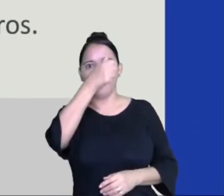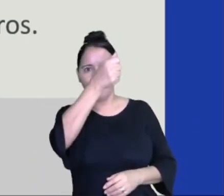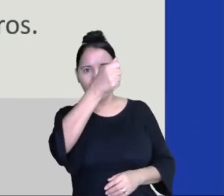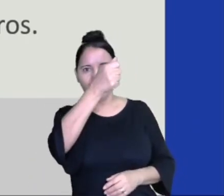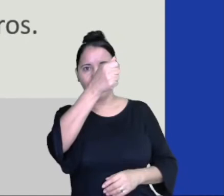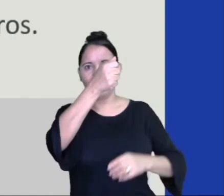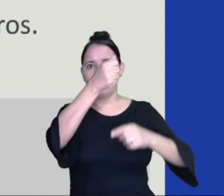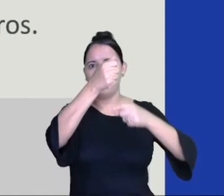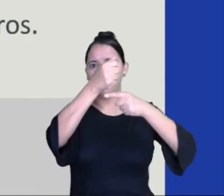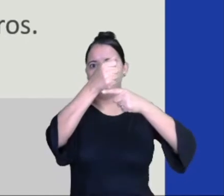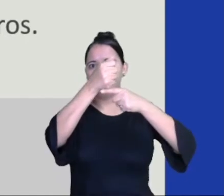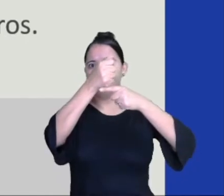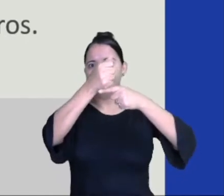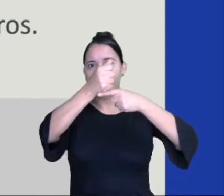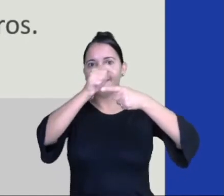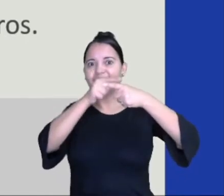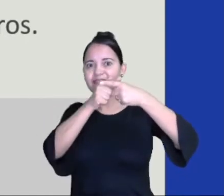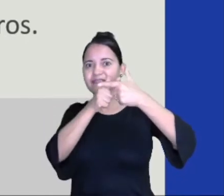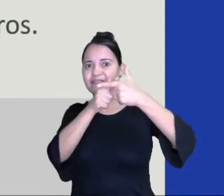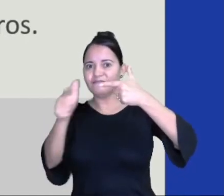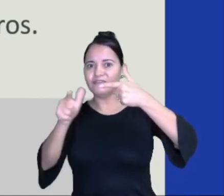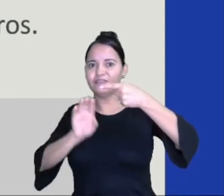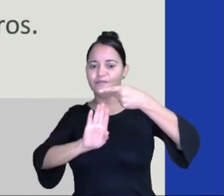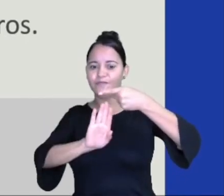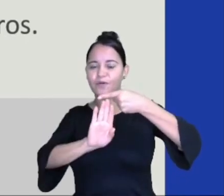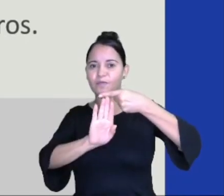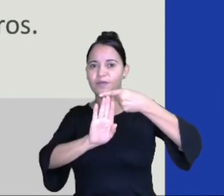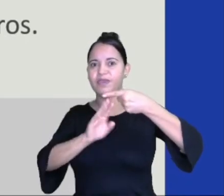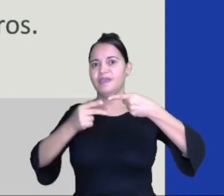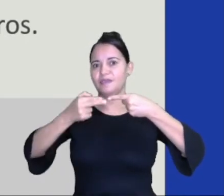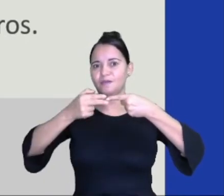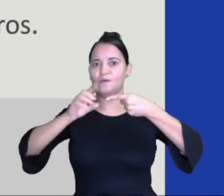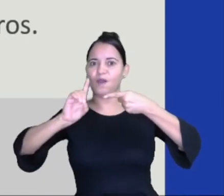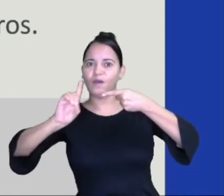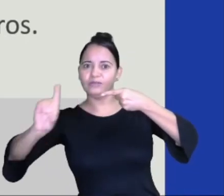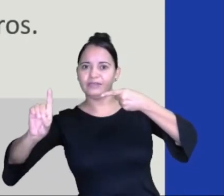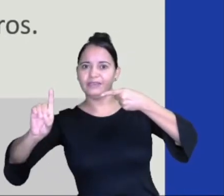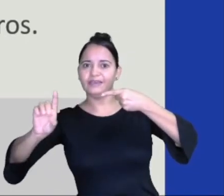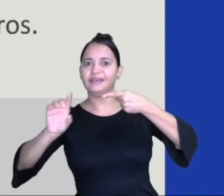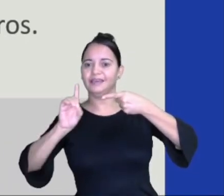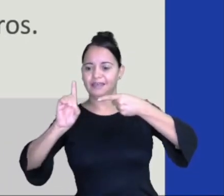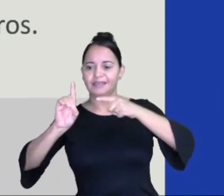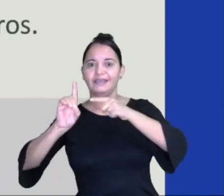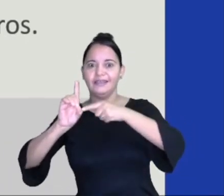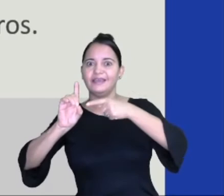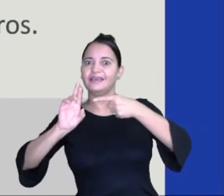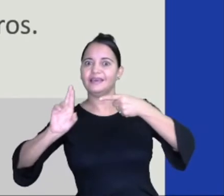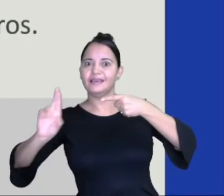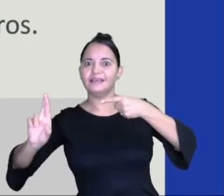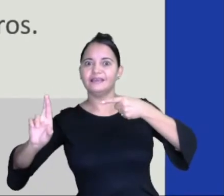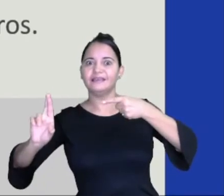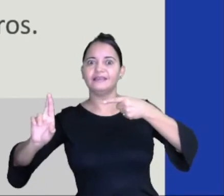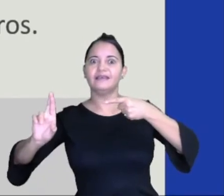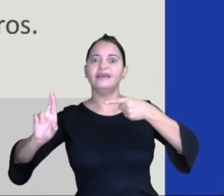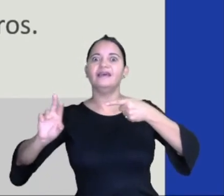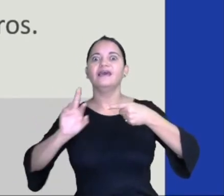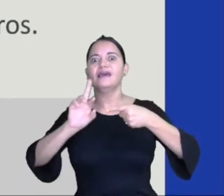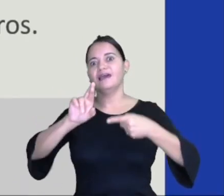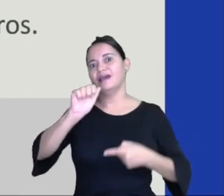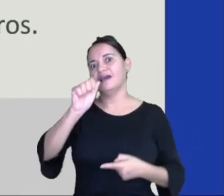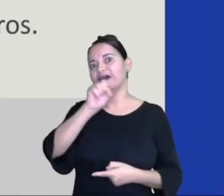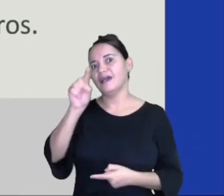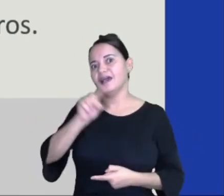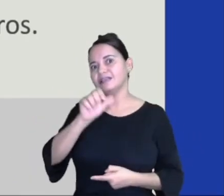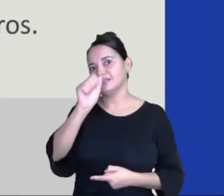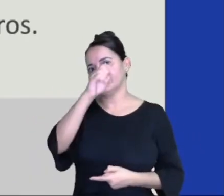né, dividido por B igual a D. D não é meu quociente, então na razão